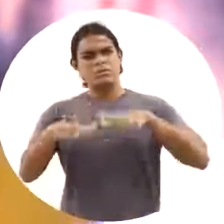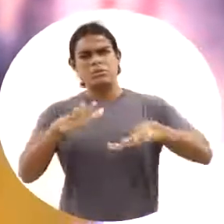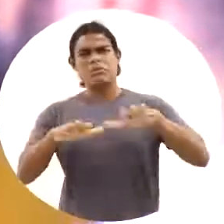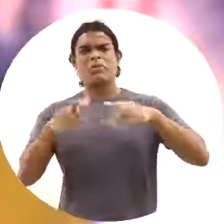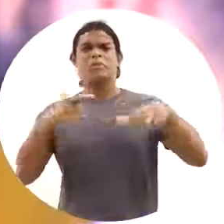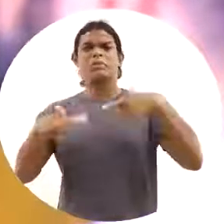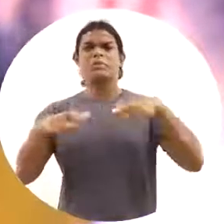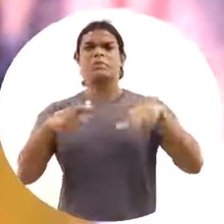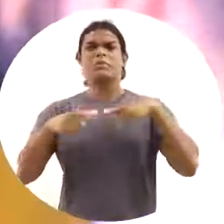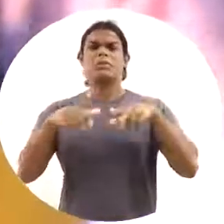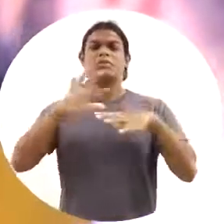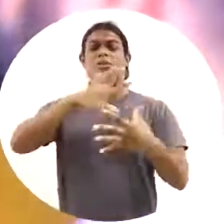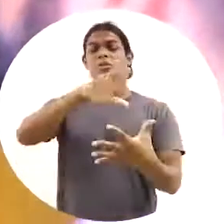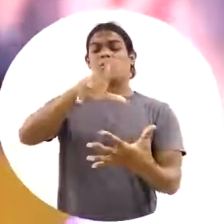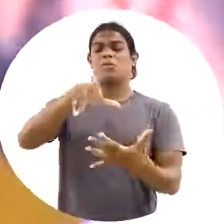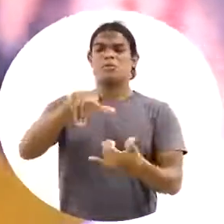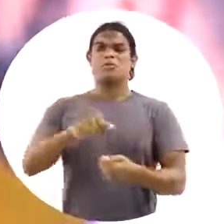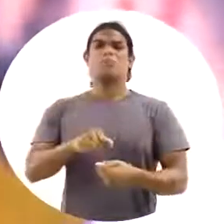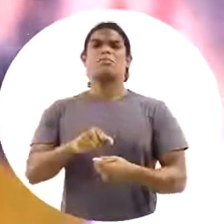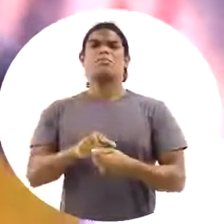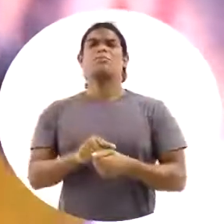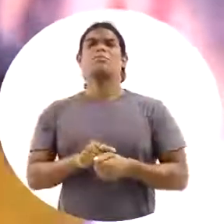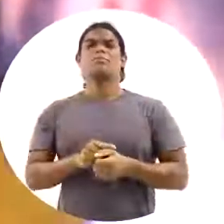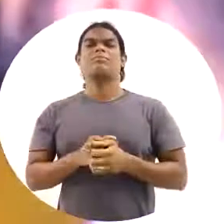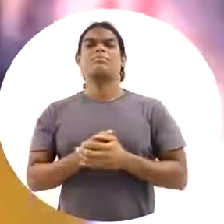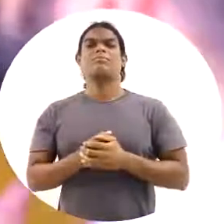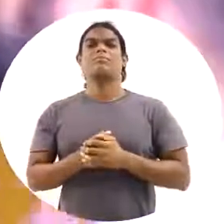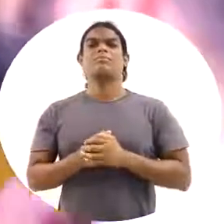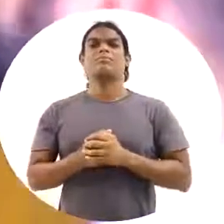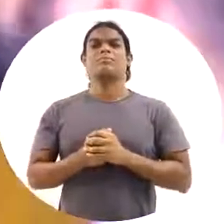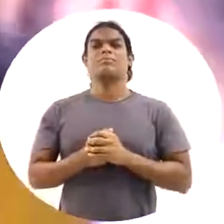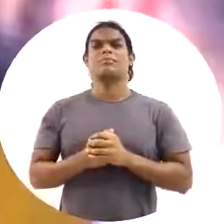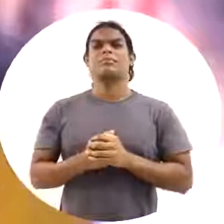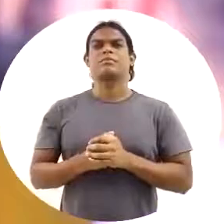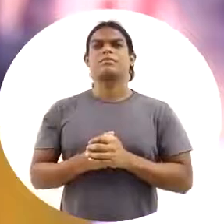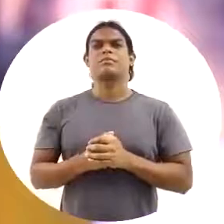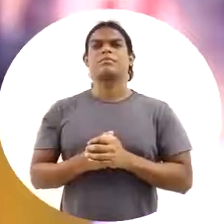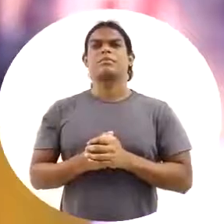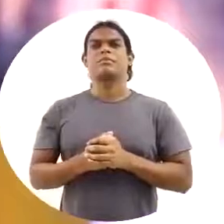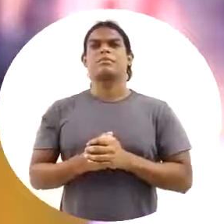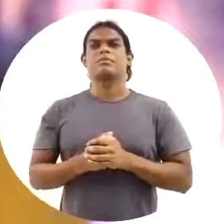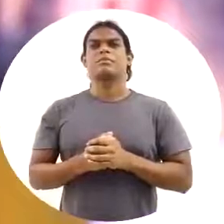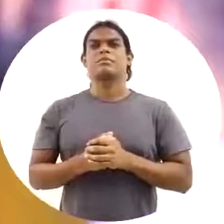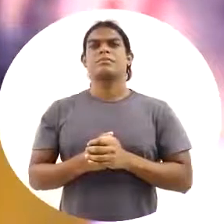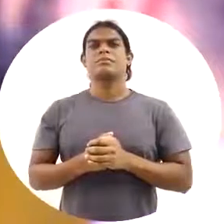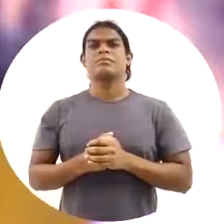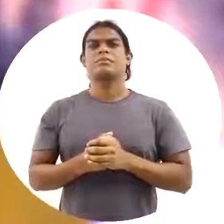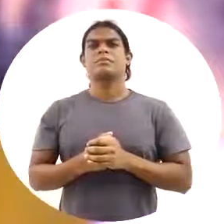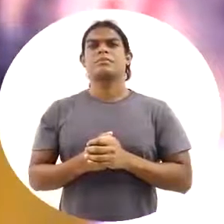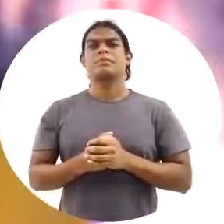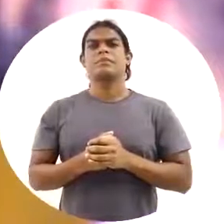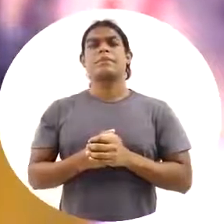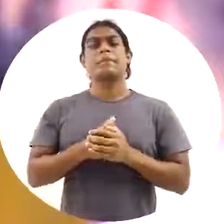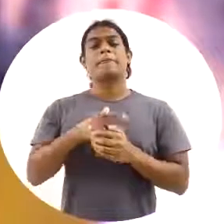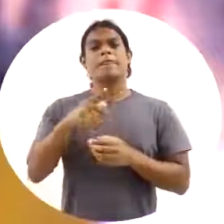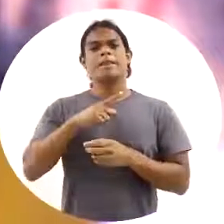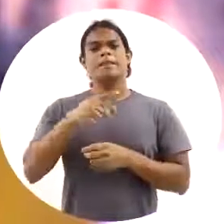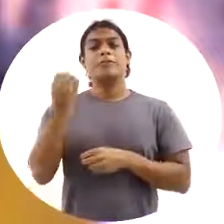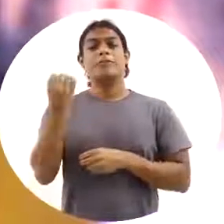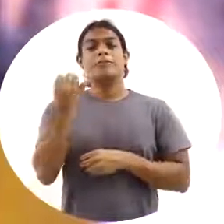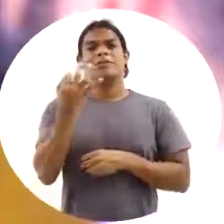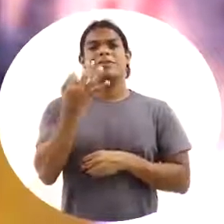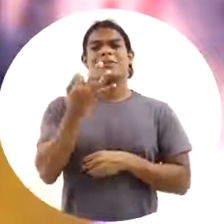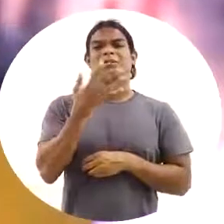assim, multidisciplinar. Sim. Né? Aí até, por exemplo, a gente vem para uma escala menor,